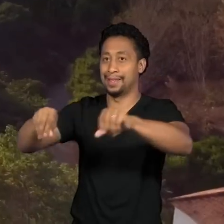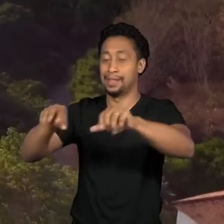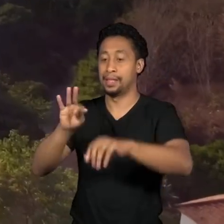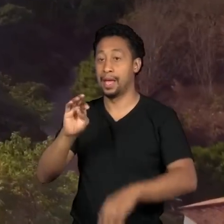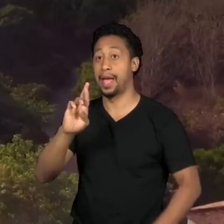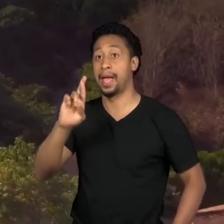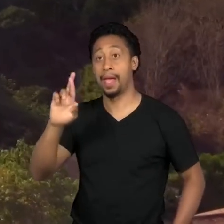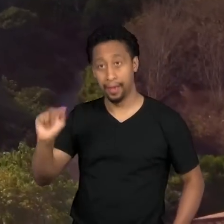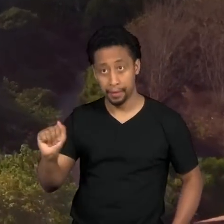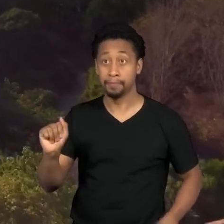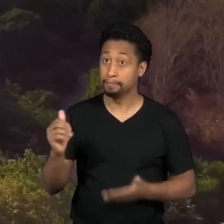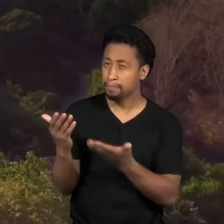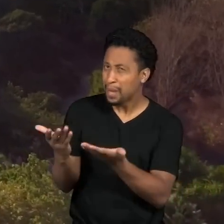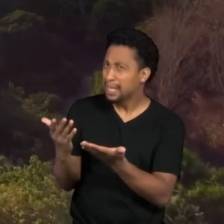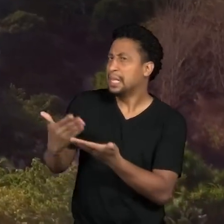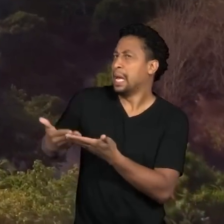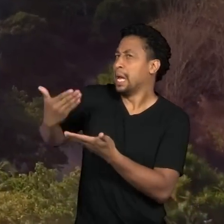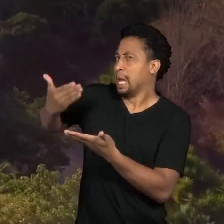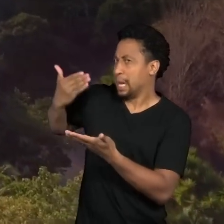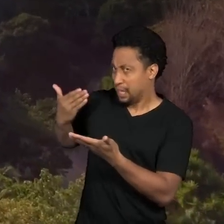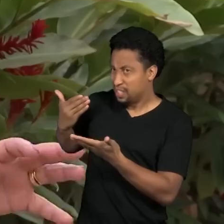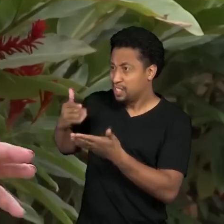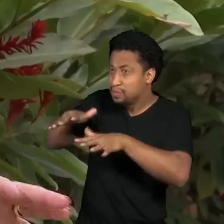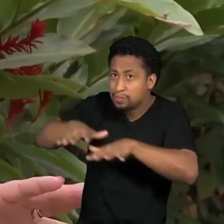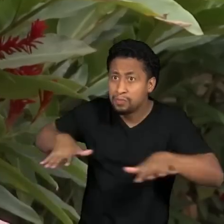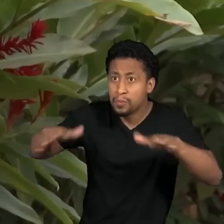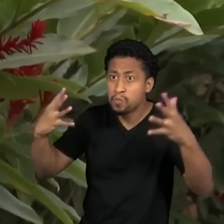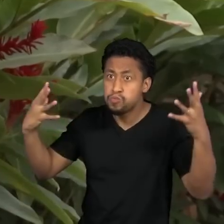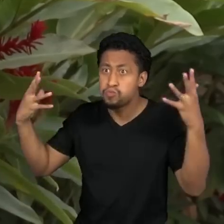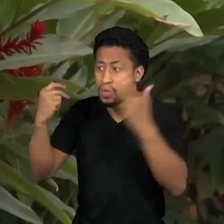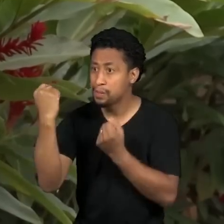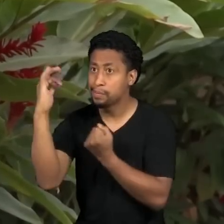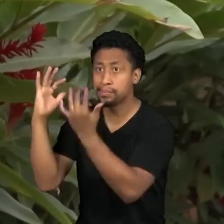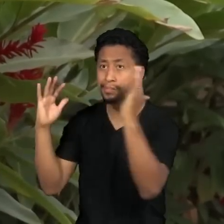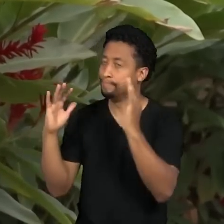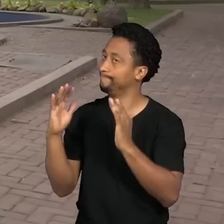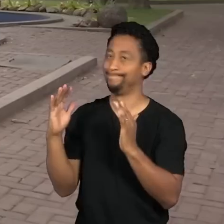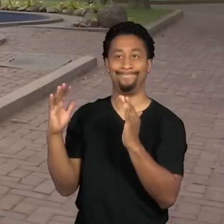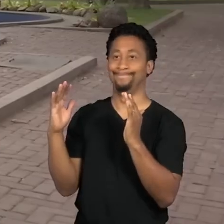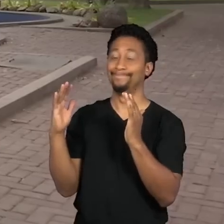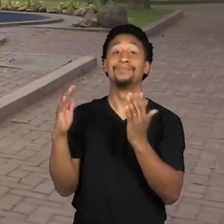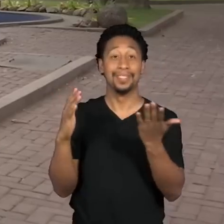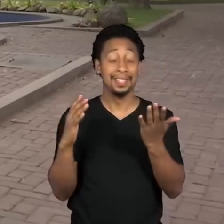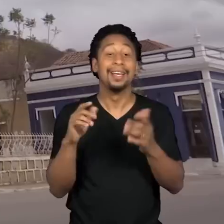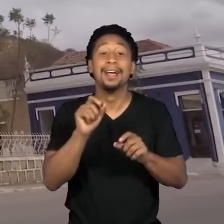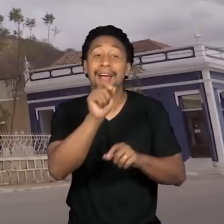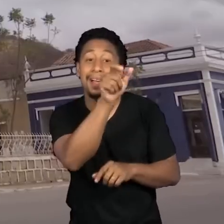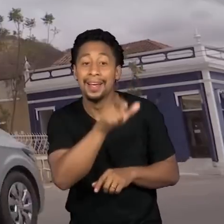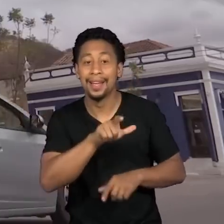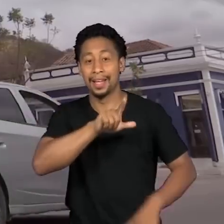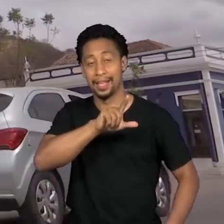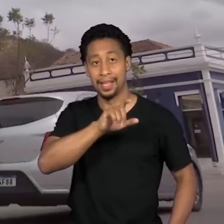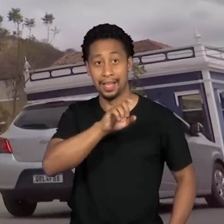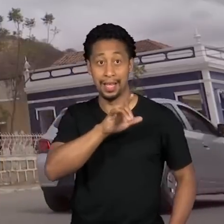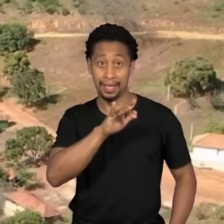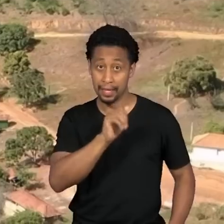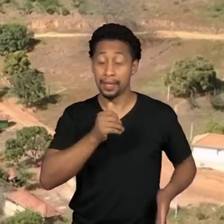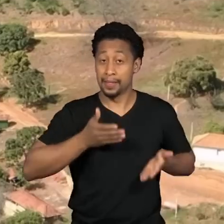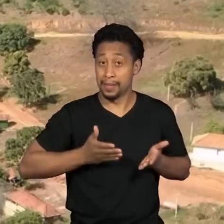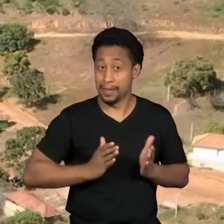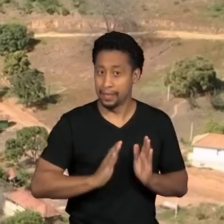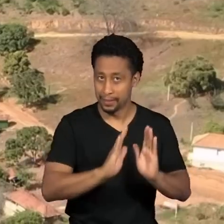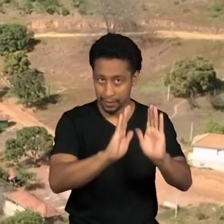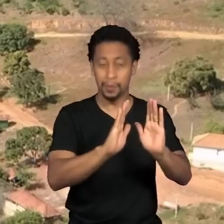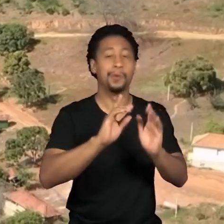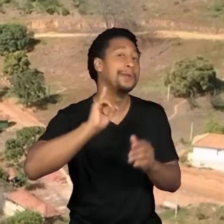Mas essa paisagem nem sempre foi assim. Marilda, nascida e criada em Aimorés, no leste de Minas Gerais,